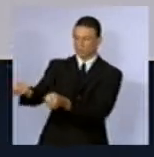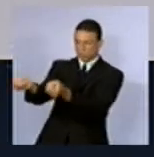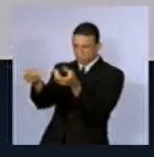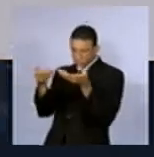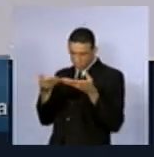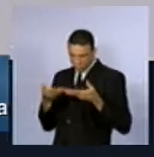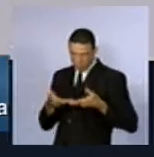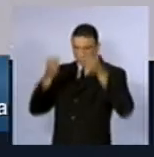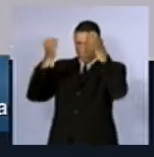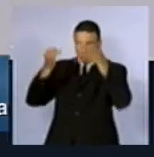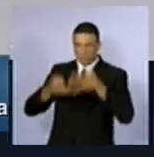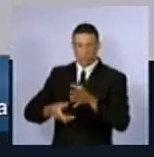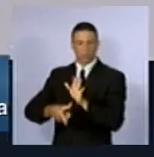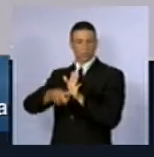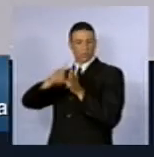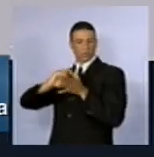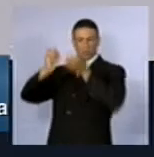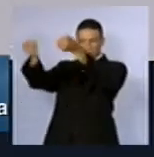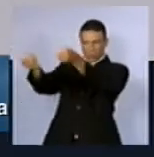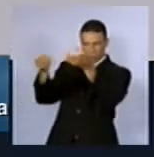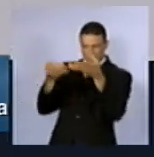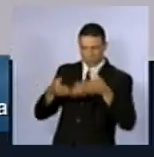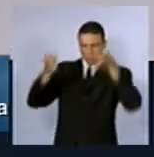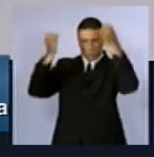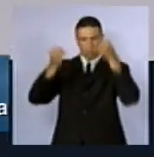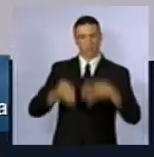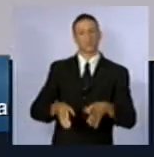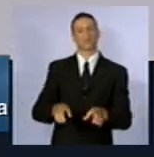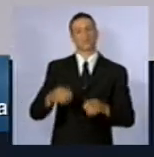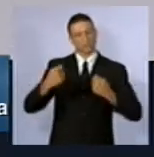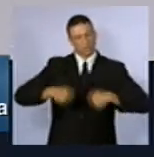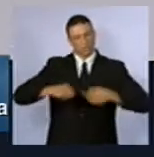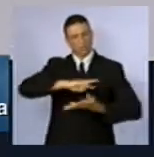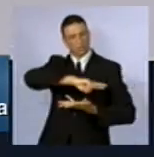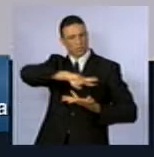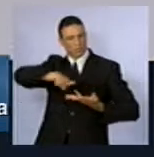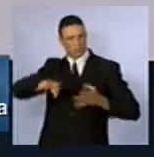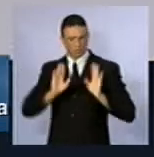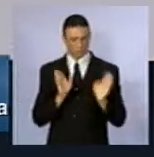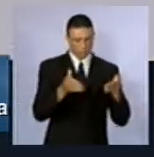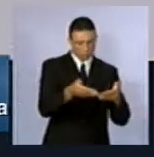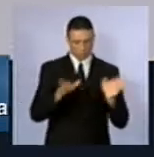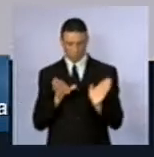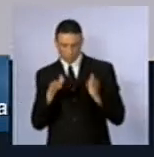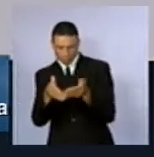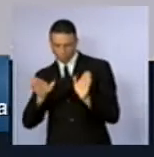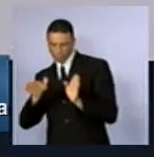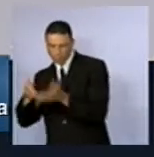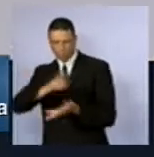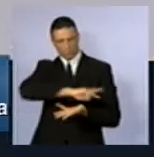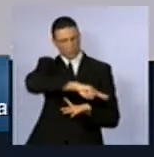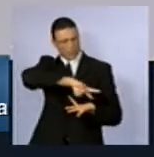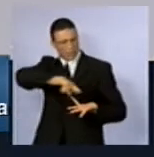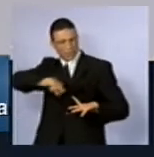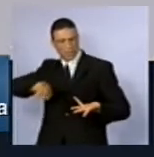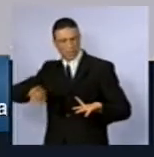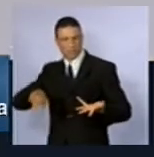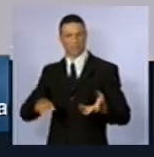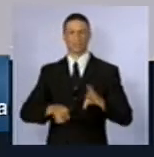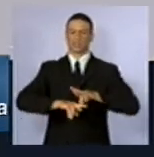exposição anterior a necessidades são muito específicas elas T de